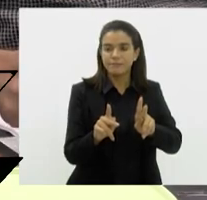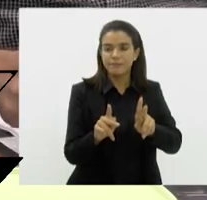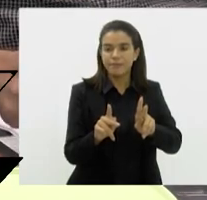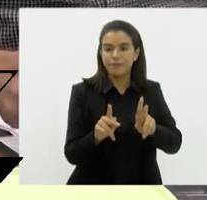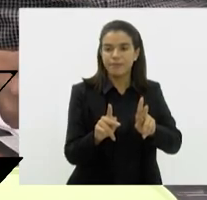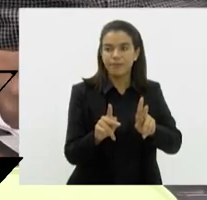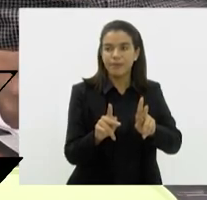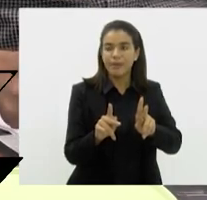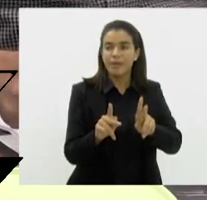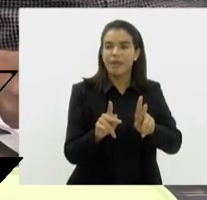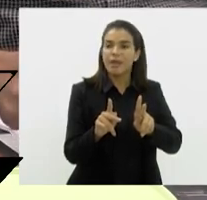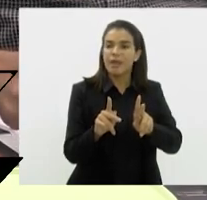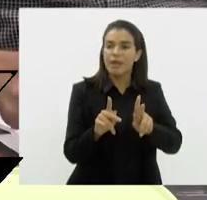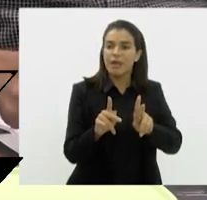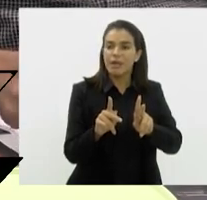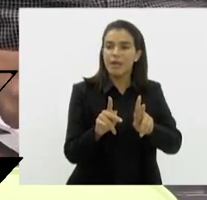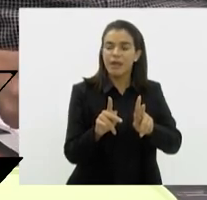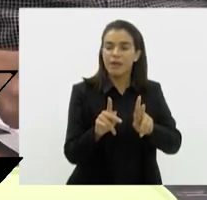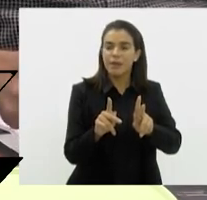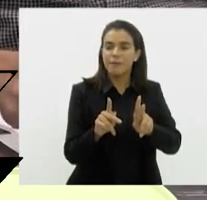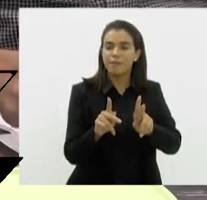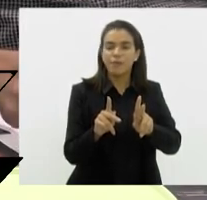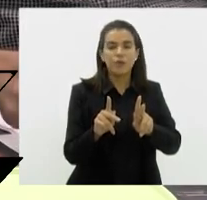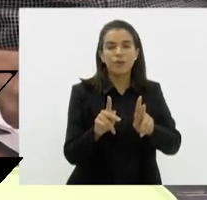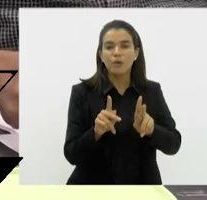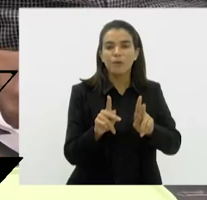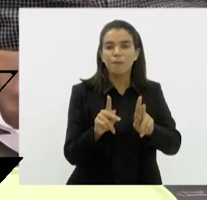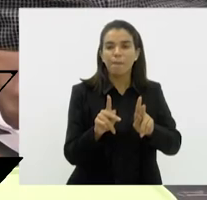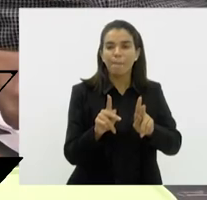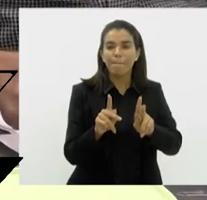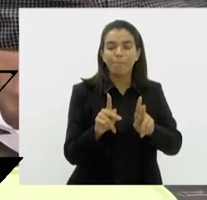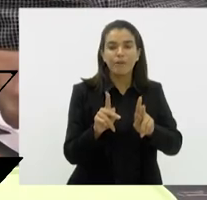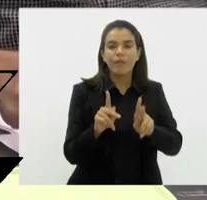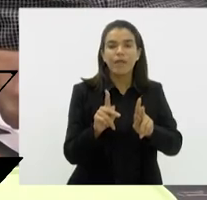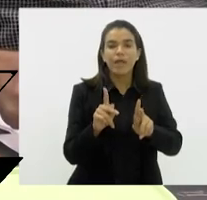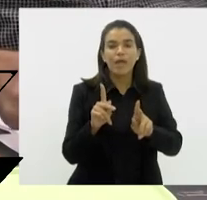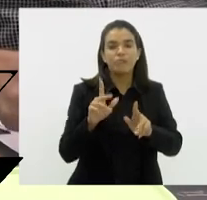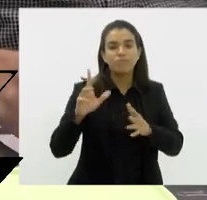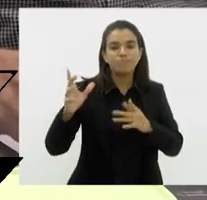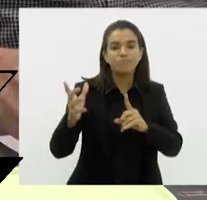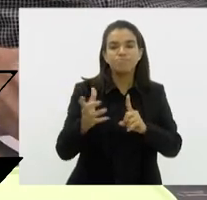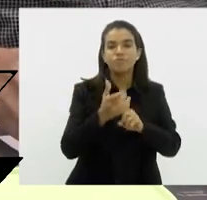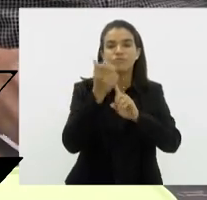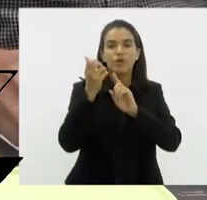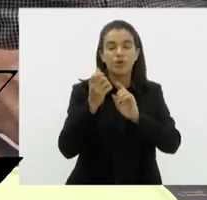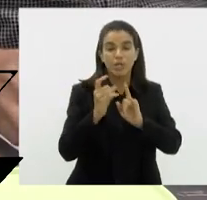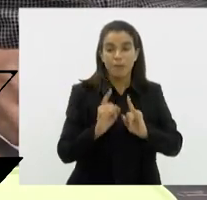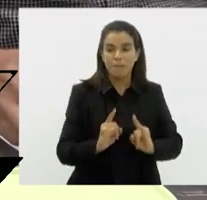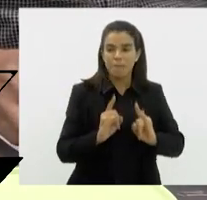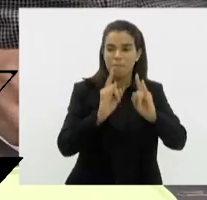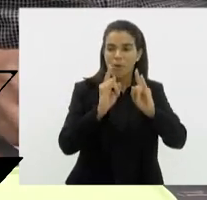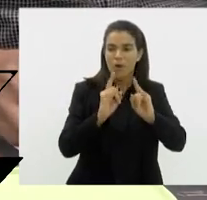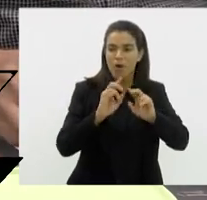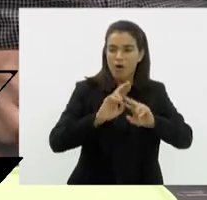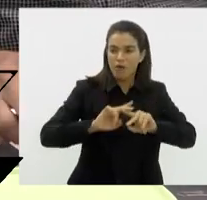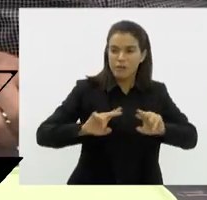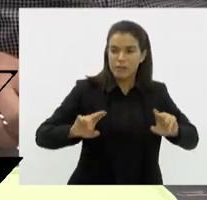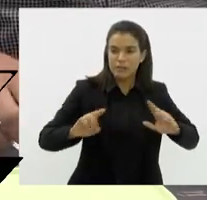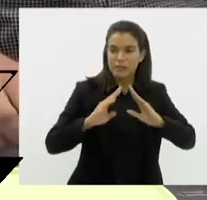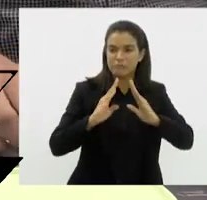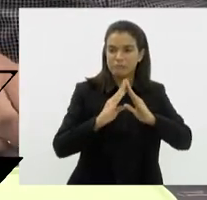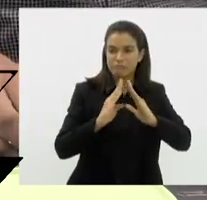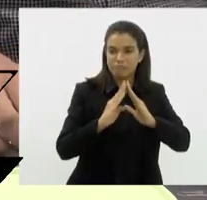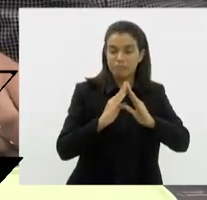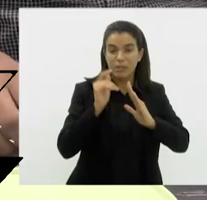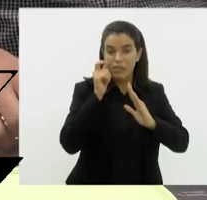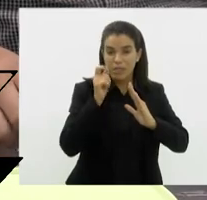essa dação de imóveis como pagamento, etc., mas subordinada à existência de